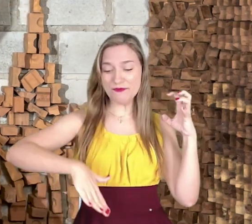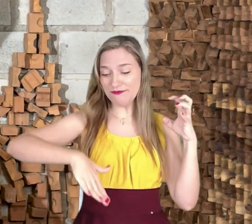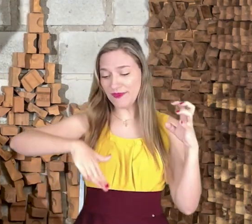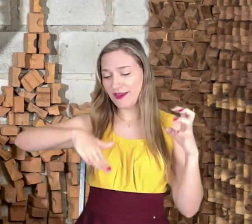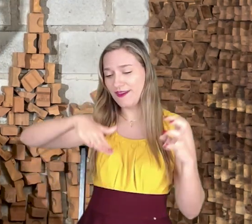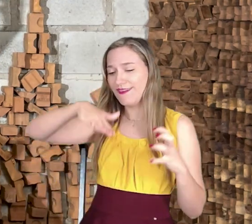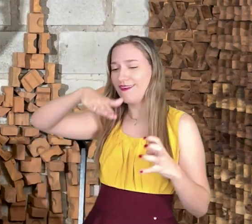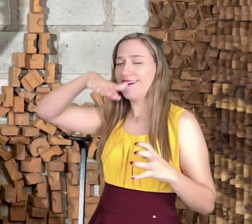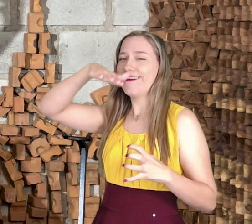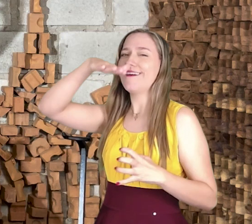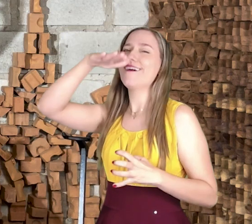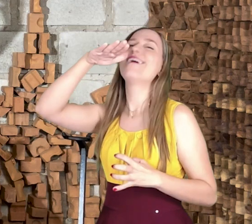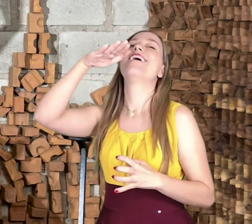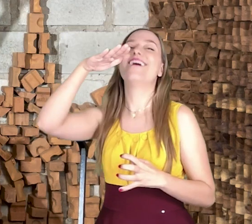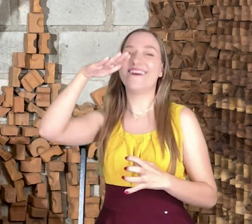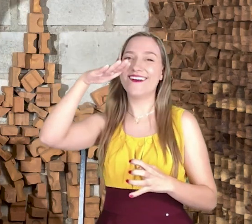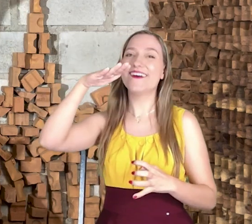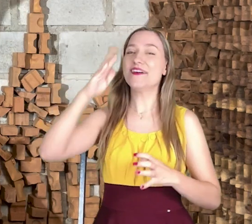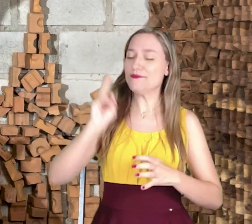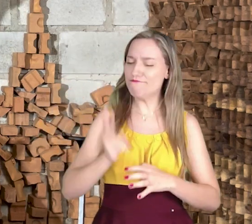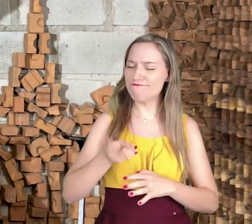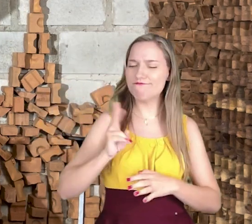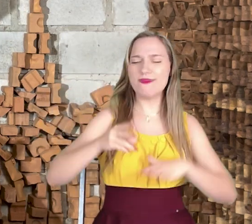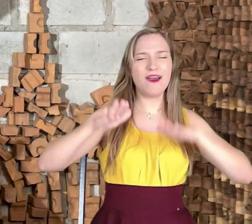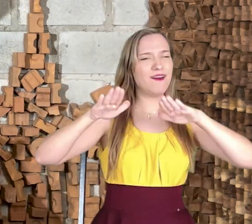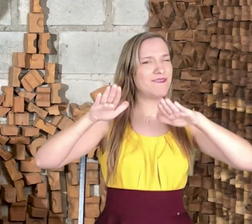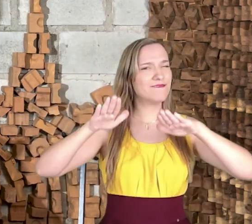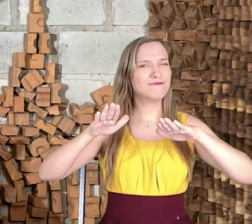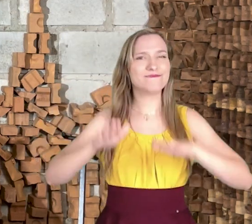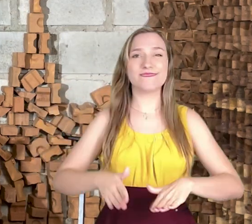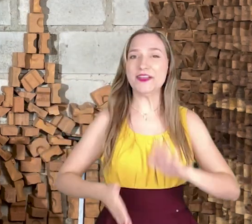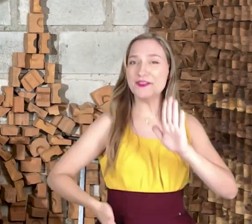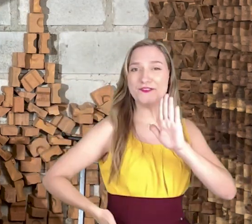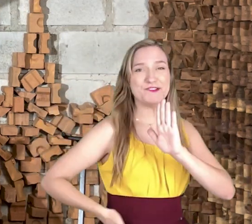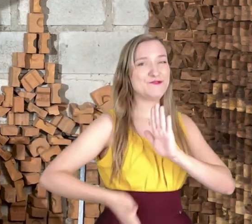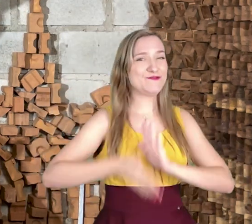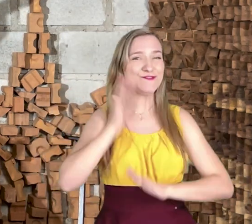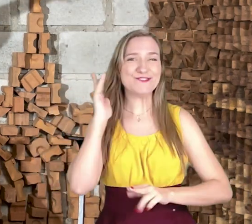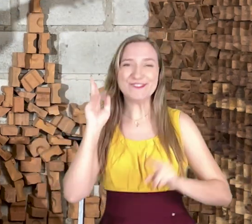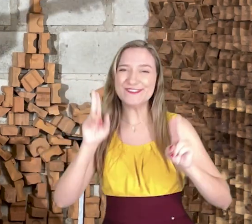fui criado e daqui não vou sair.